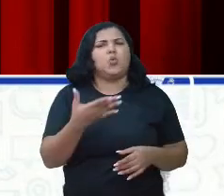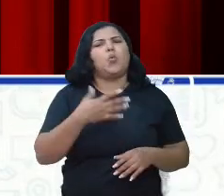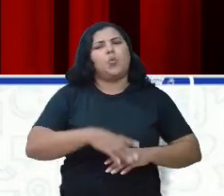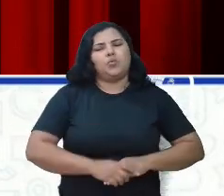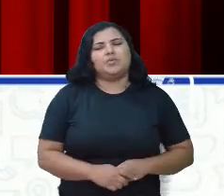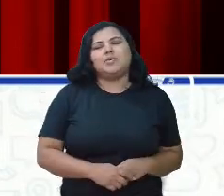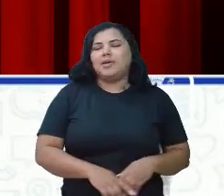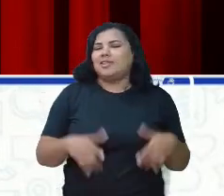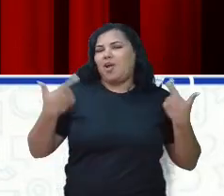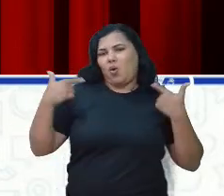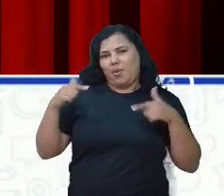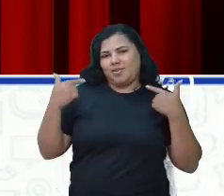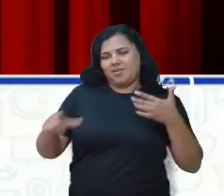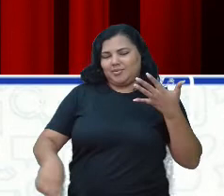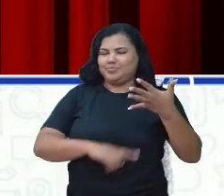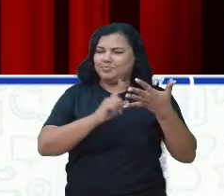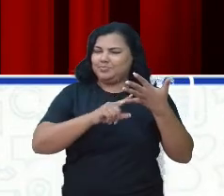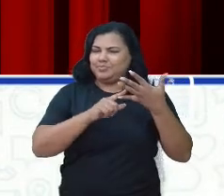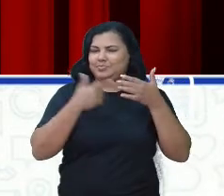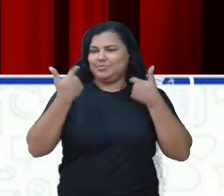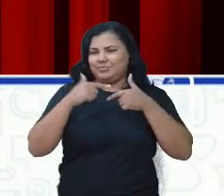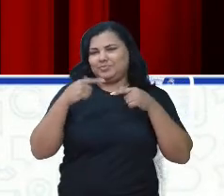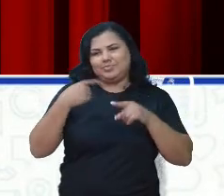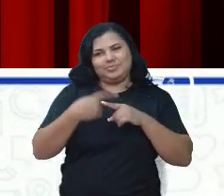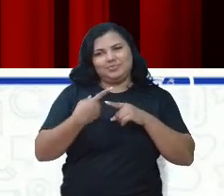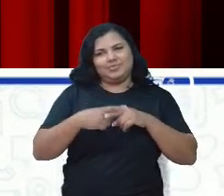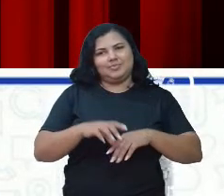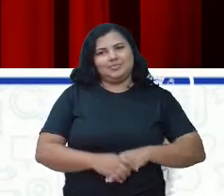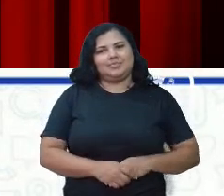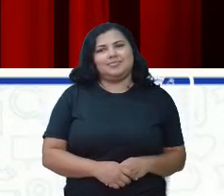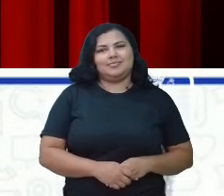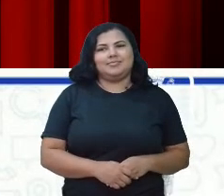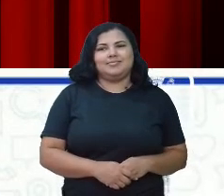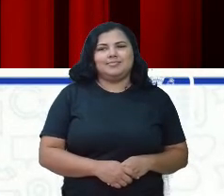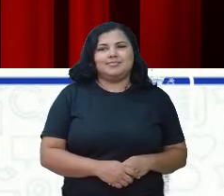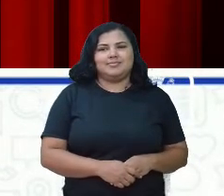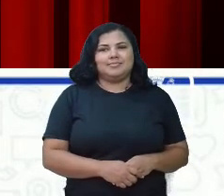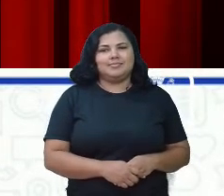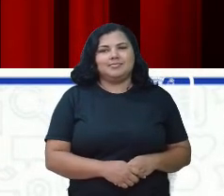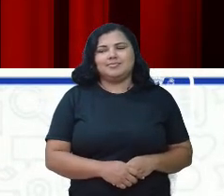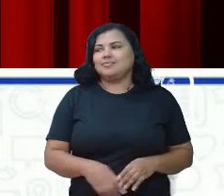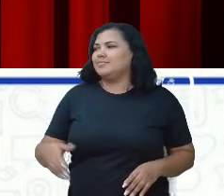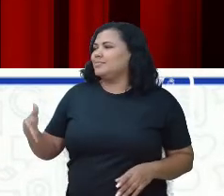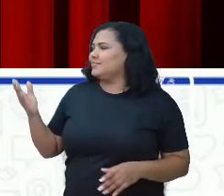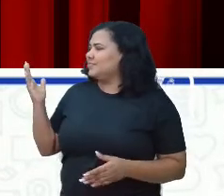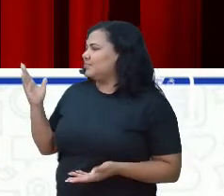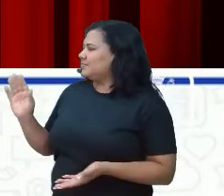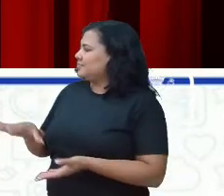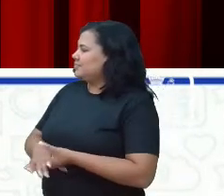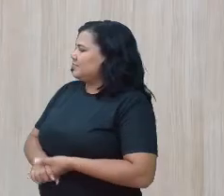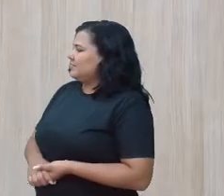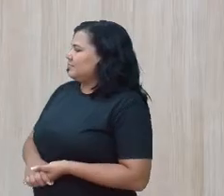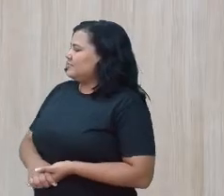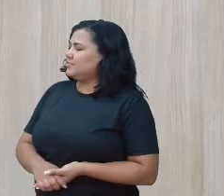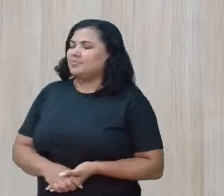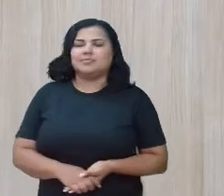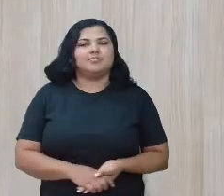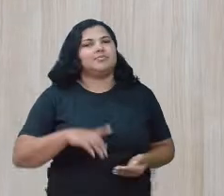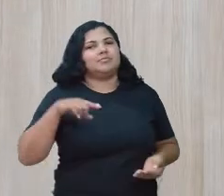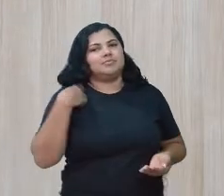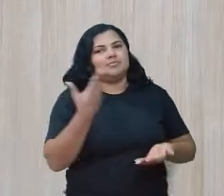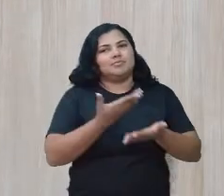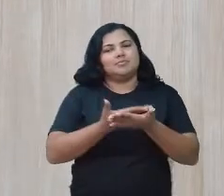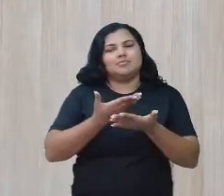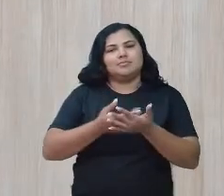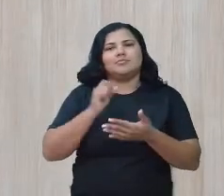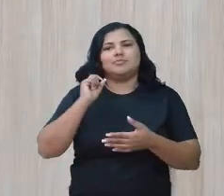a comédia. Eu deixei a comédia para o final, não por acaso. Então, a gente vai trabalhar um pouco